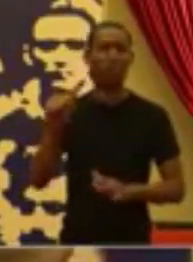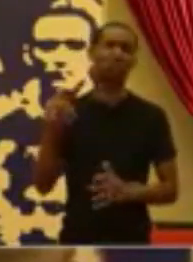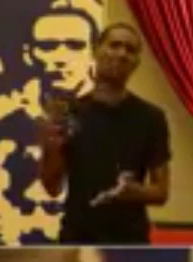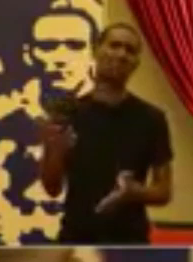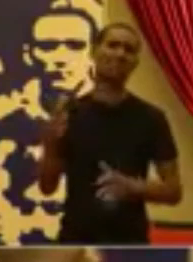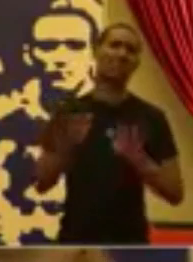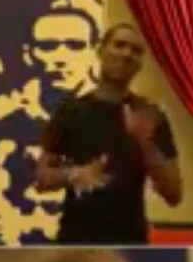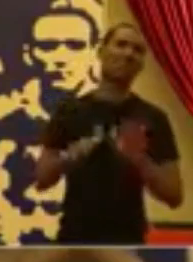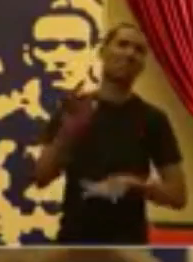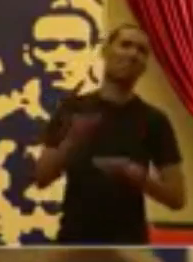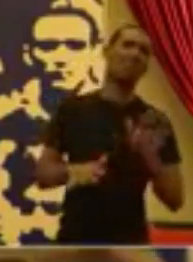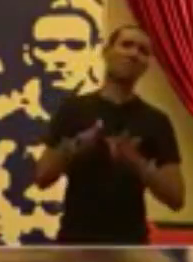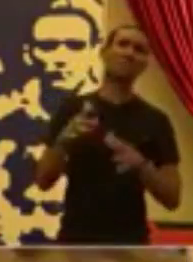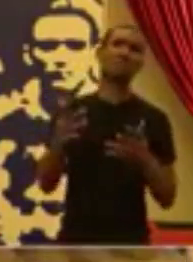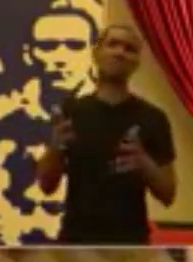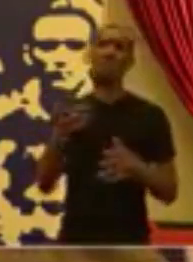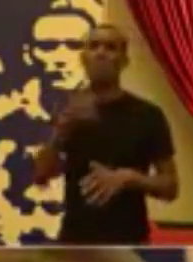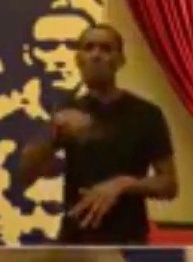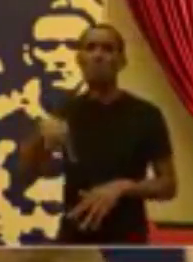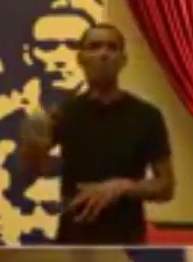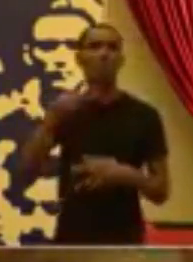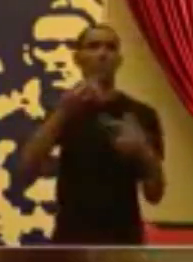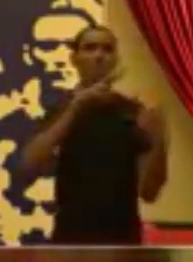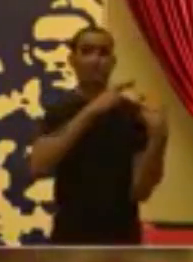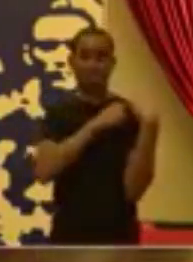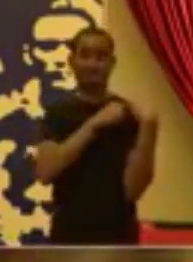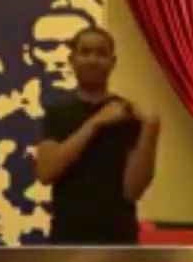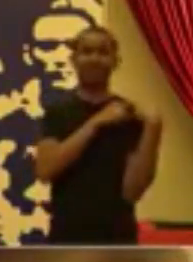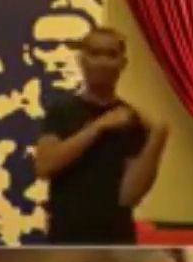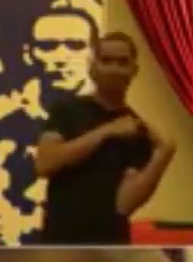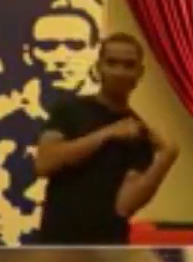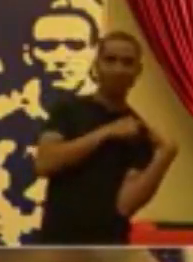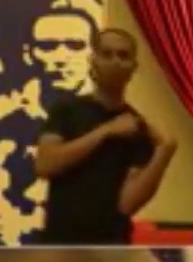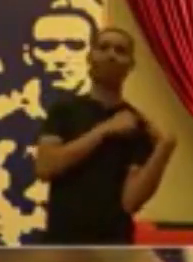talvez, a responsabilidade nossa fosse tão grande,